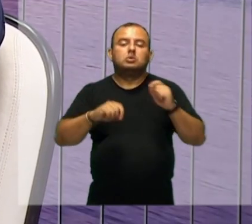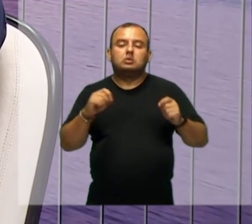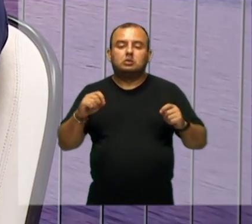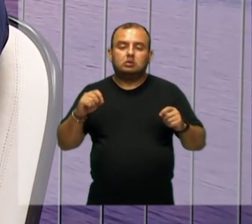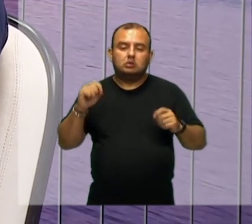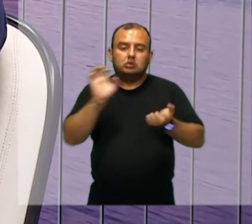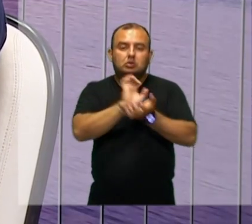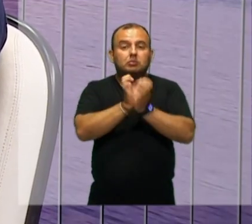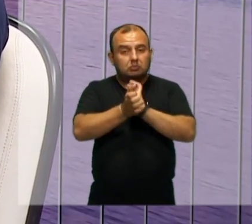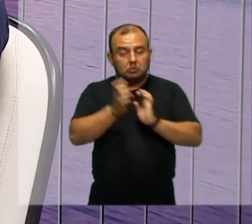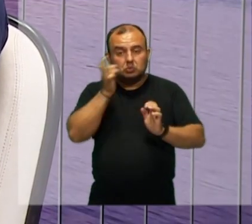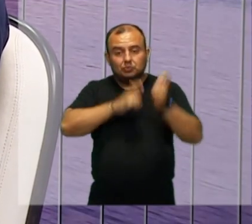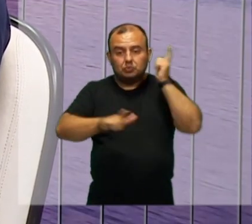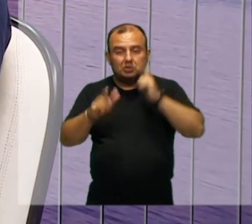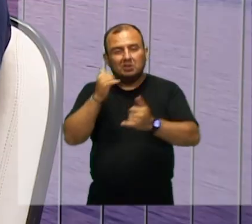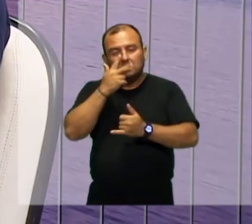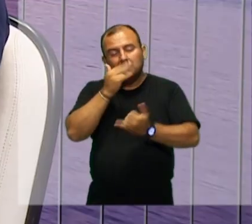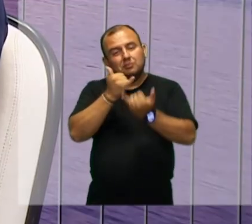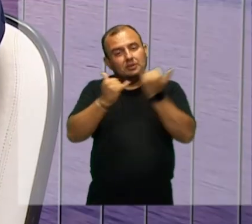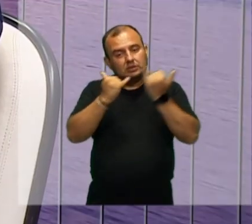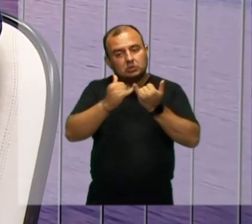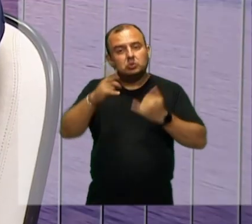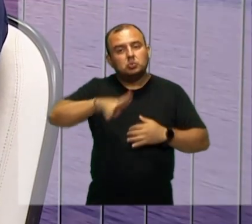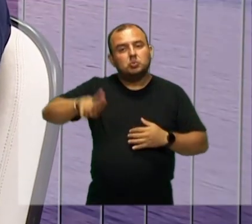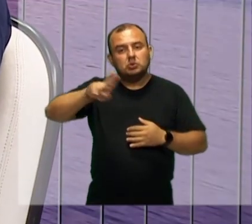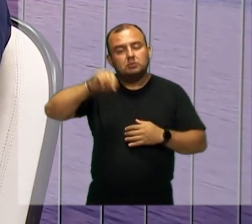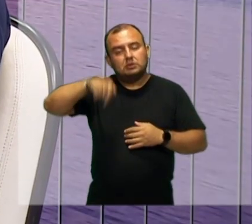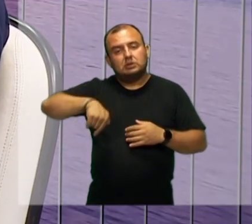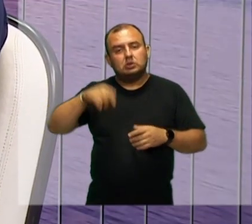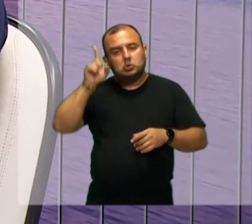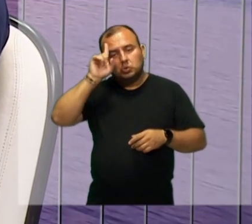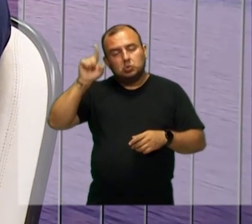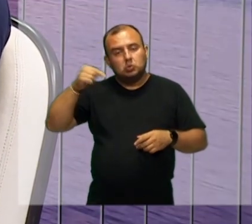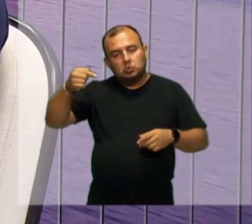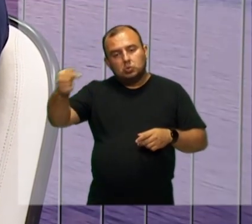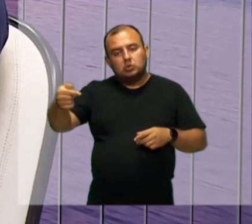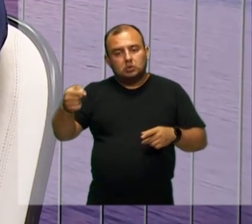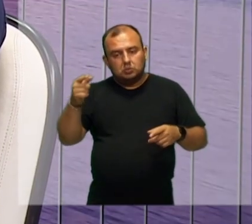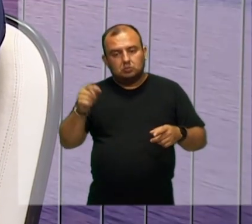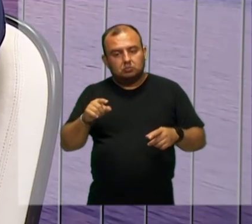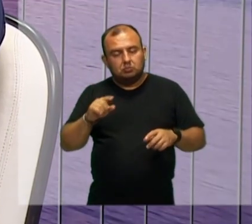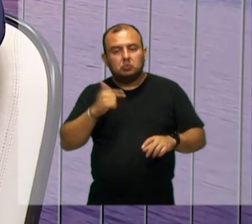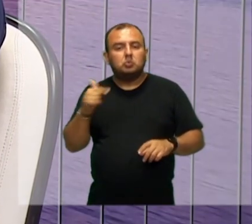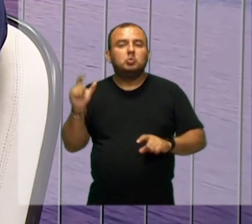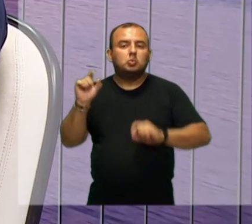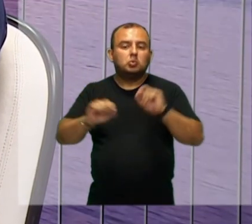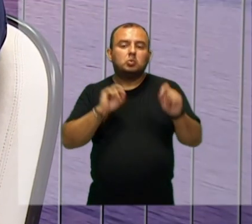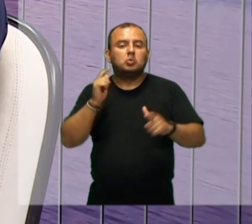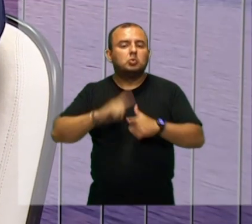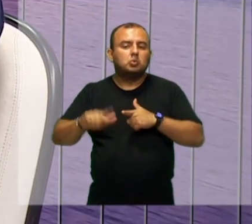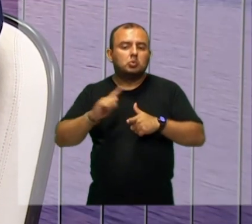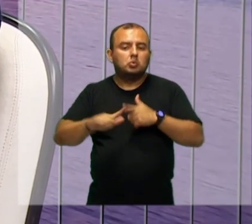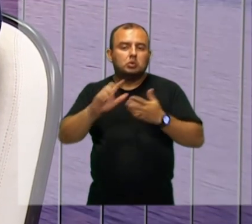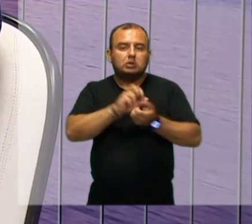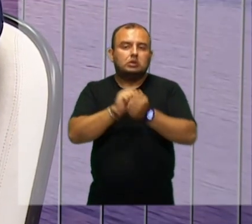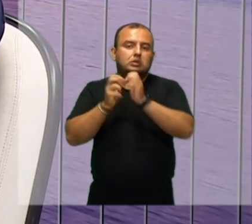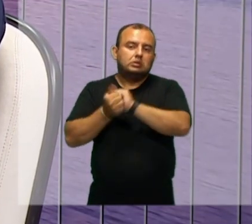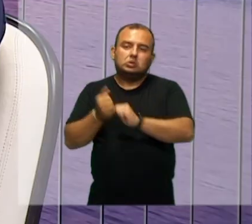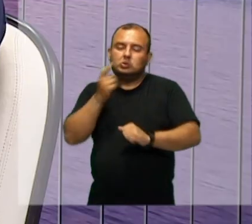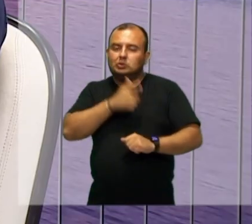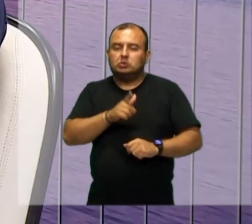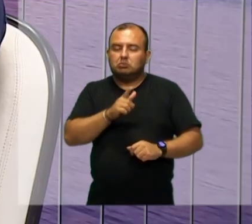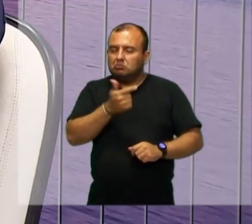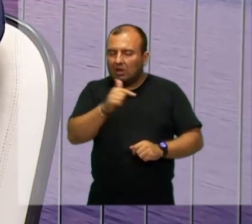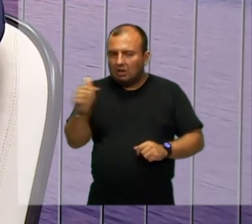fornecedores do material parecido com o que nós utilizamos aqui no nosso dia a dia, para que não haja um problema de adaptação e para